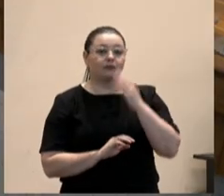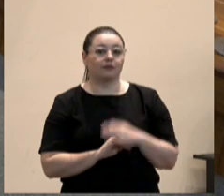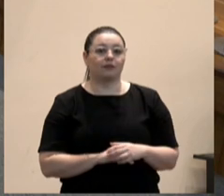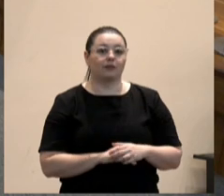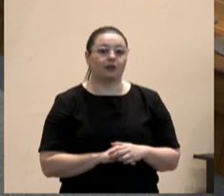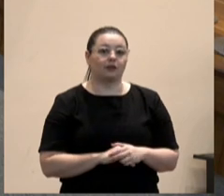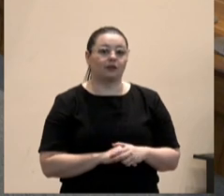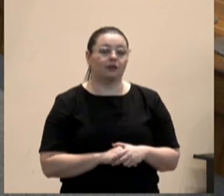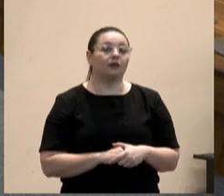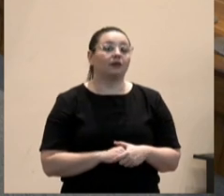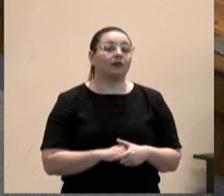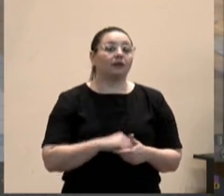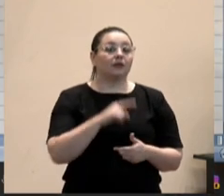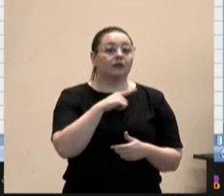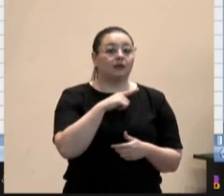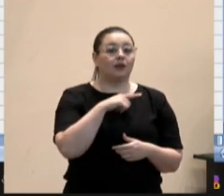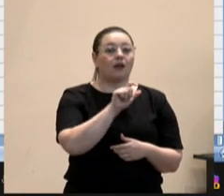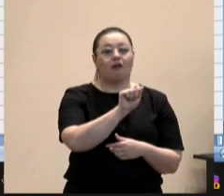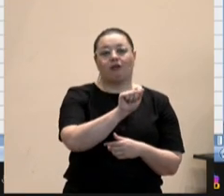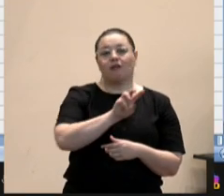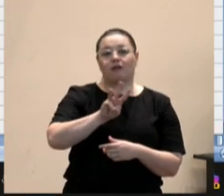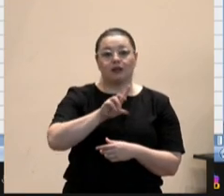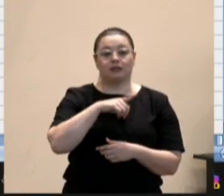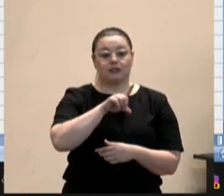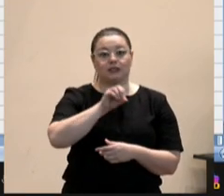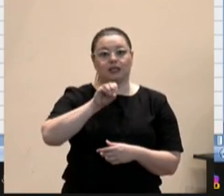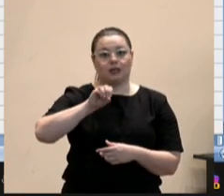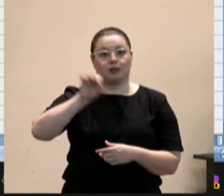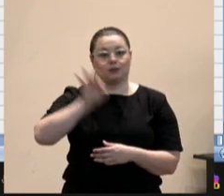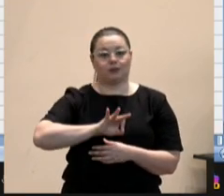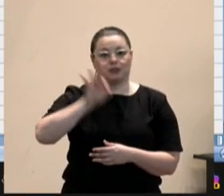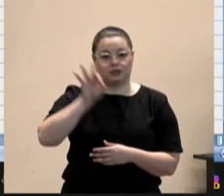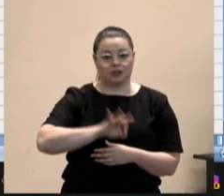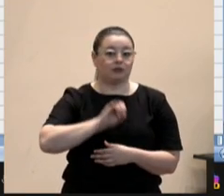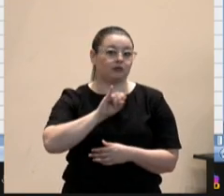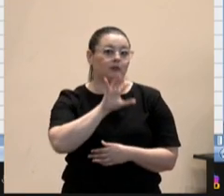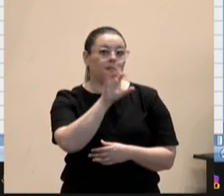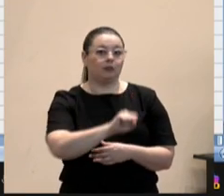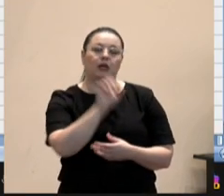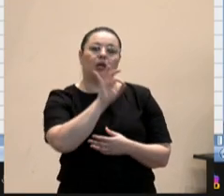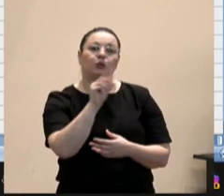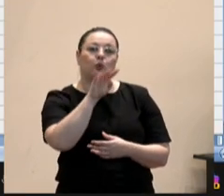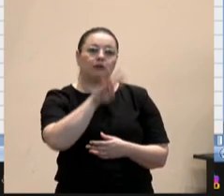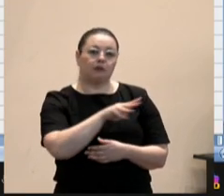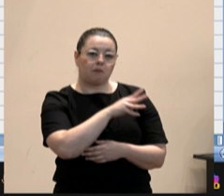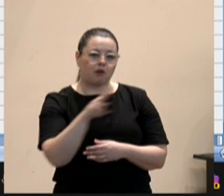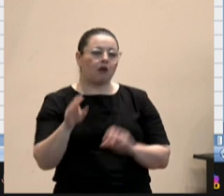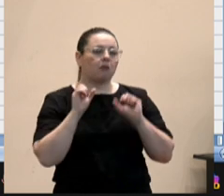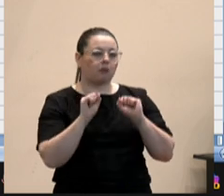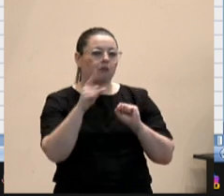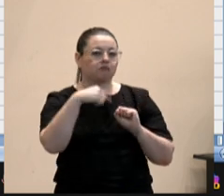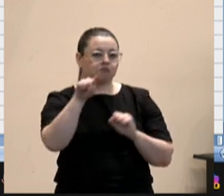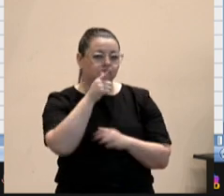Alfredo Wagner, 100%, e vai, ó, vai descendo aqui, se pegar toda a tabela, depois vocês vão poder ter acesso quanto que